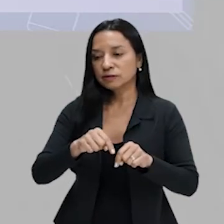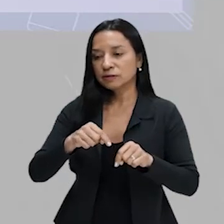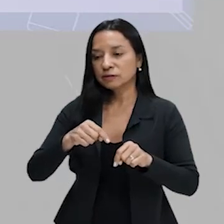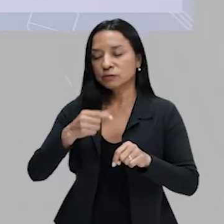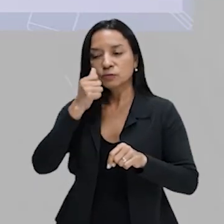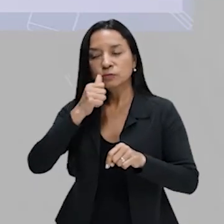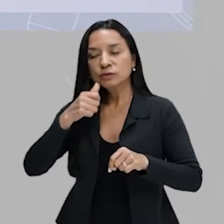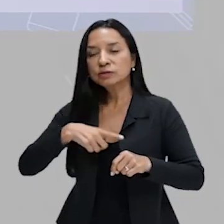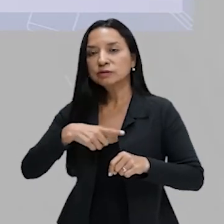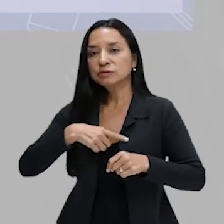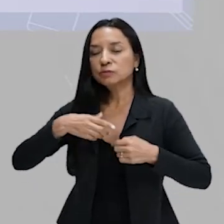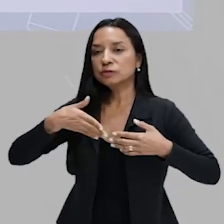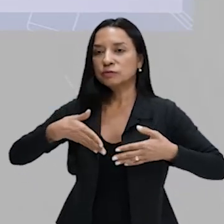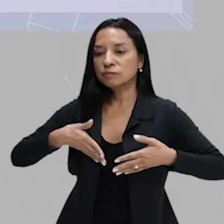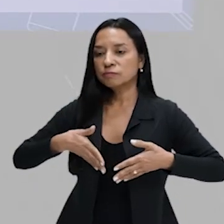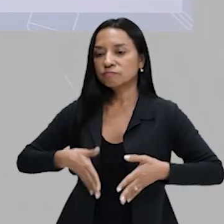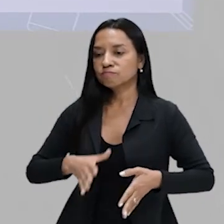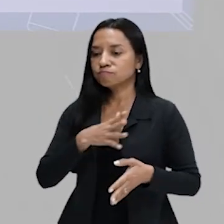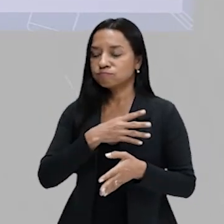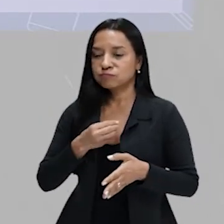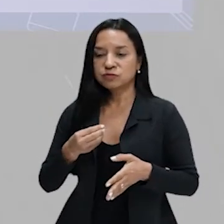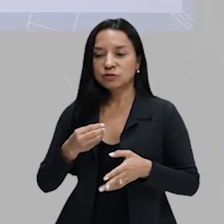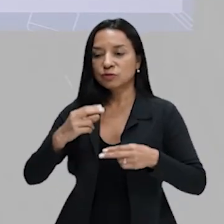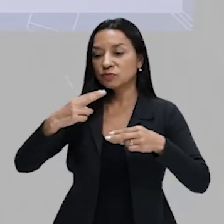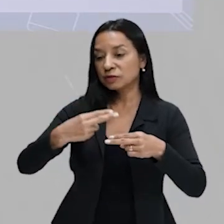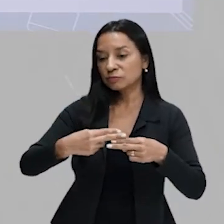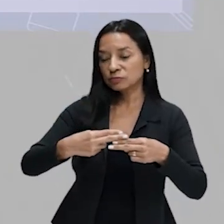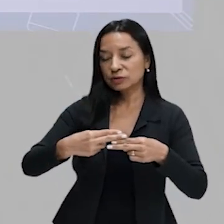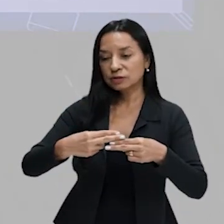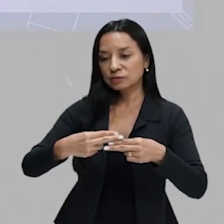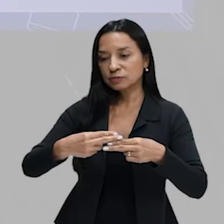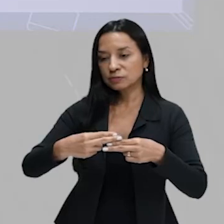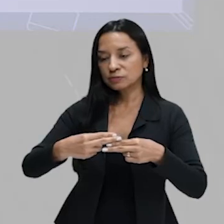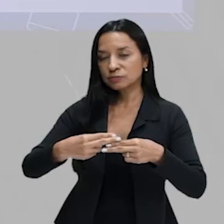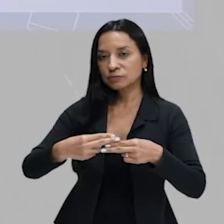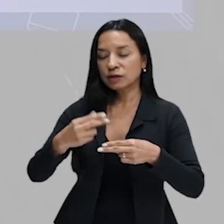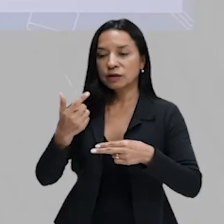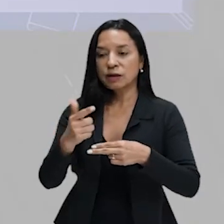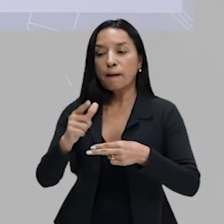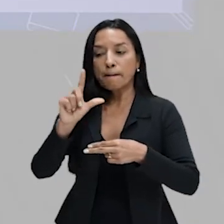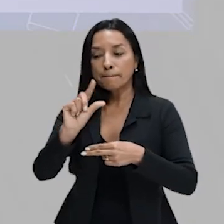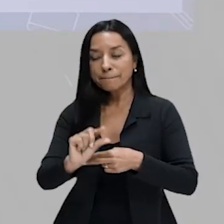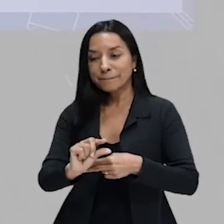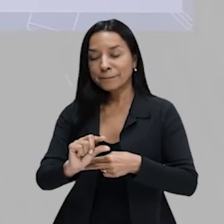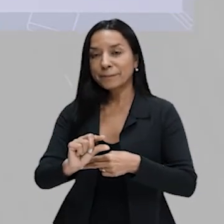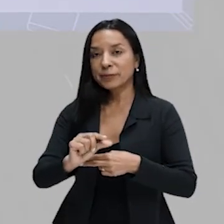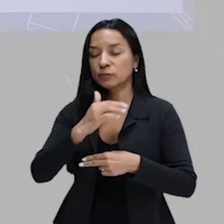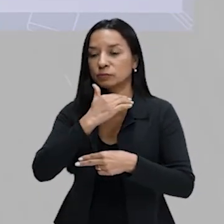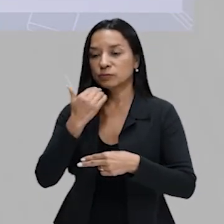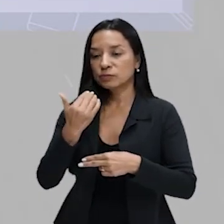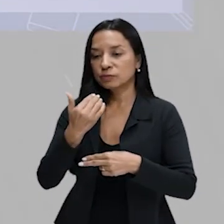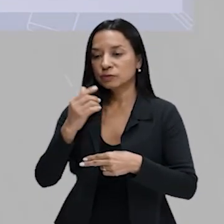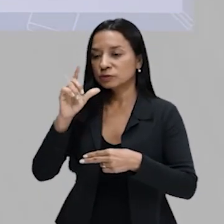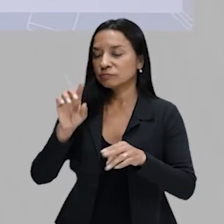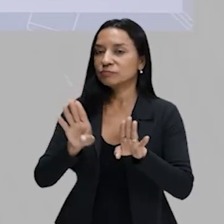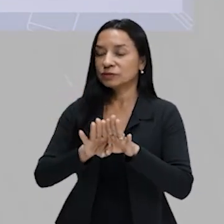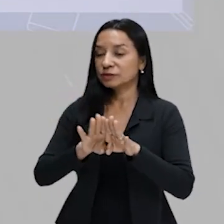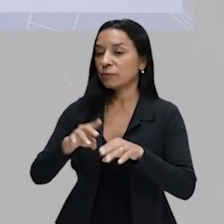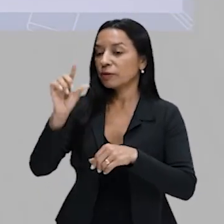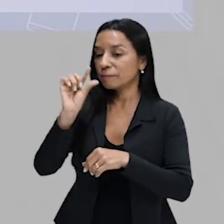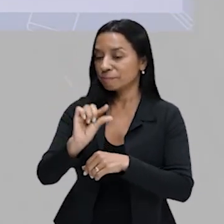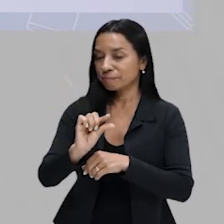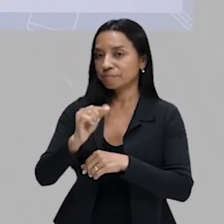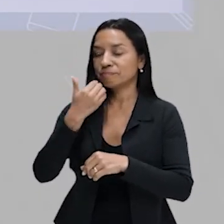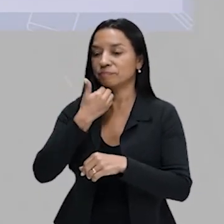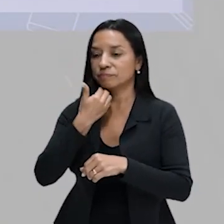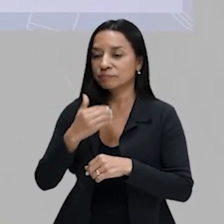filho, elas ficavam de lado. E era a ala que tinha menos morte e menos febre puerperal, ok?